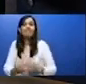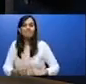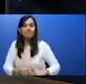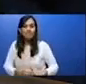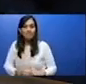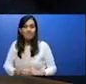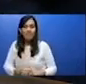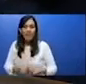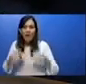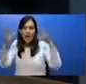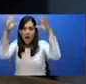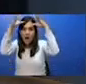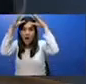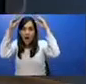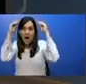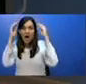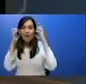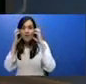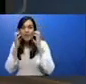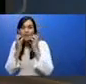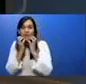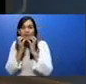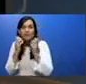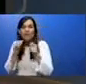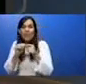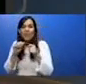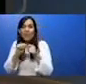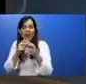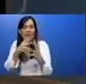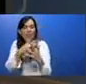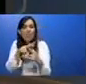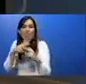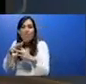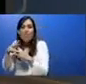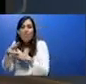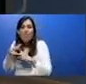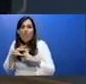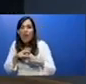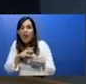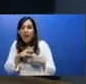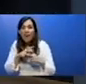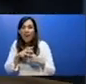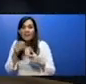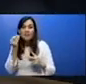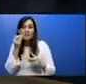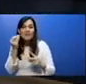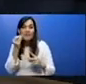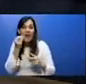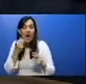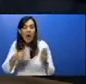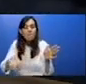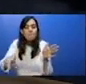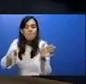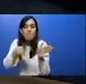Da Vinci sempre fabricava e fazia experimentos com as próprias tintas. Olha como ele